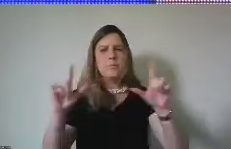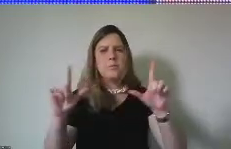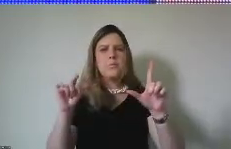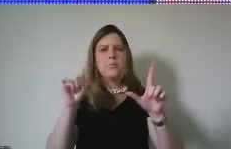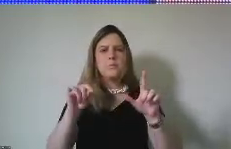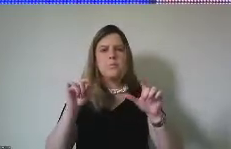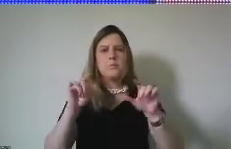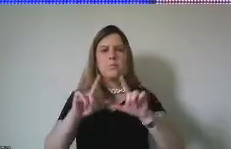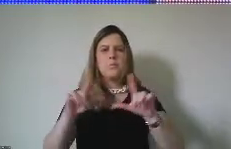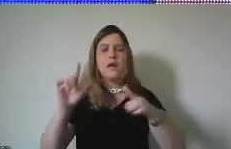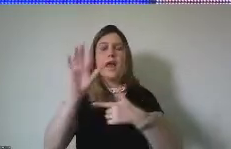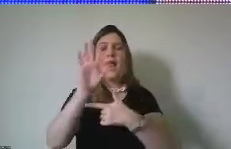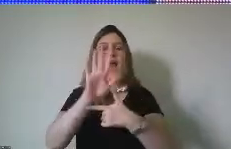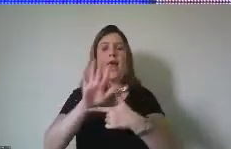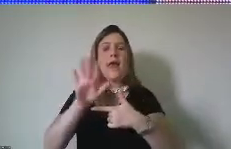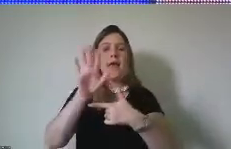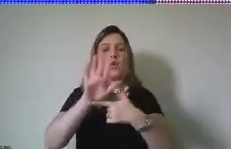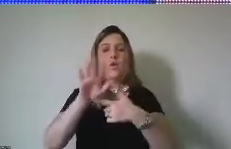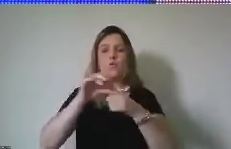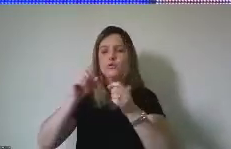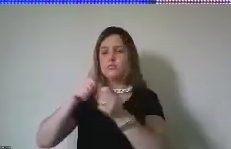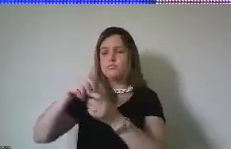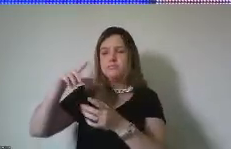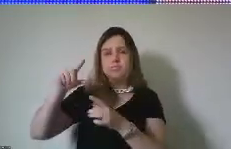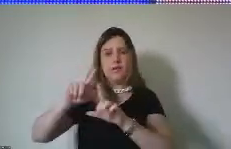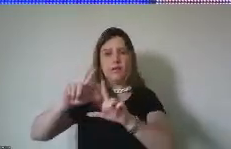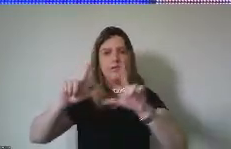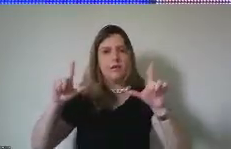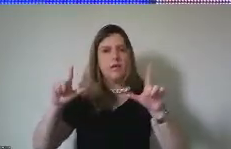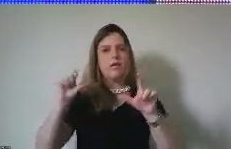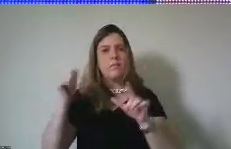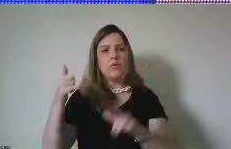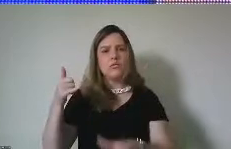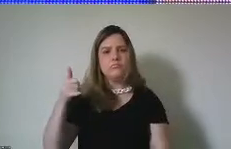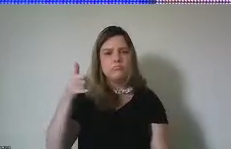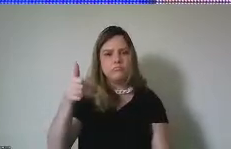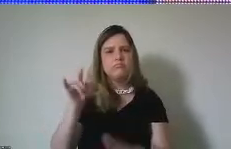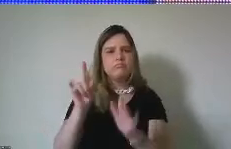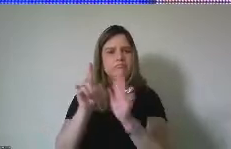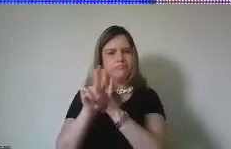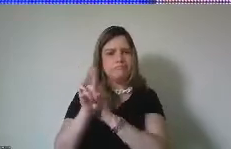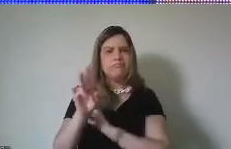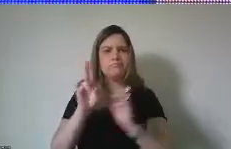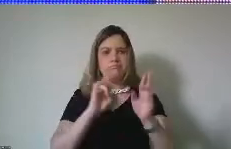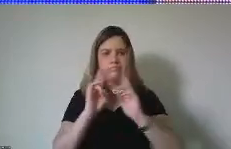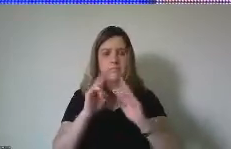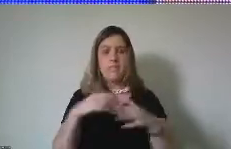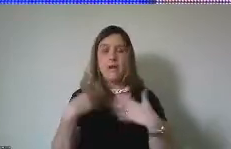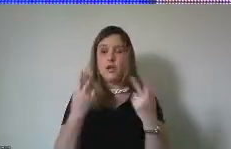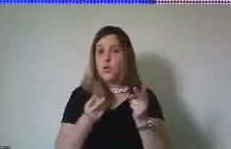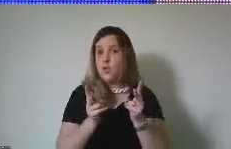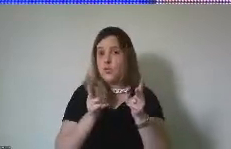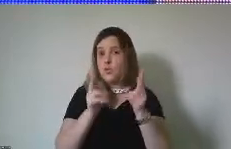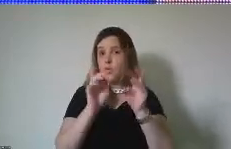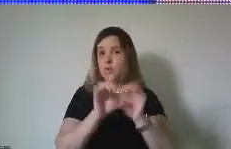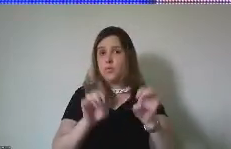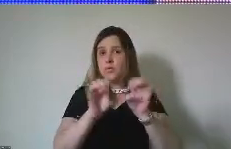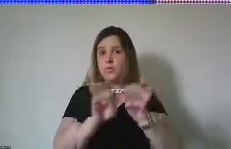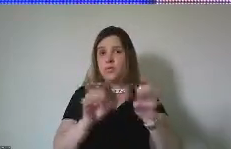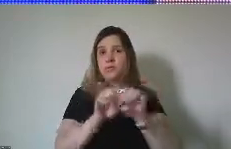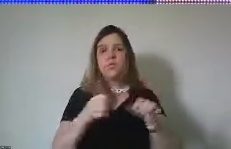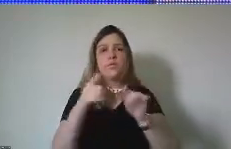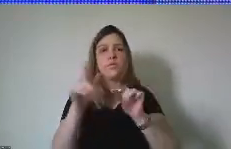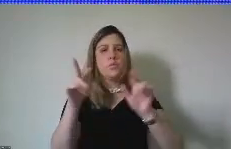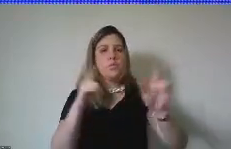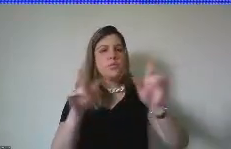pelo QR Code que aparece na sua tela e para dar continuidade ao nosso evento eu apresento aqui Luiz Barroso que